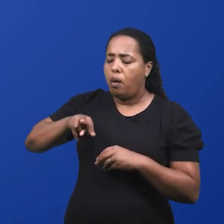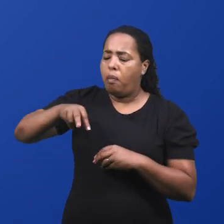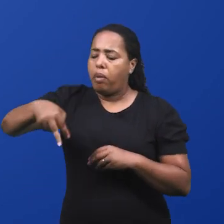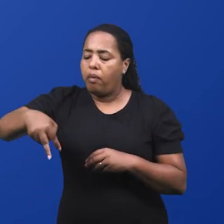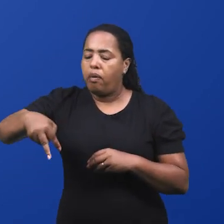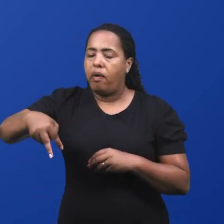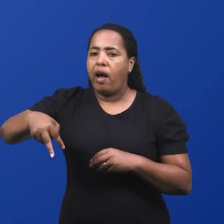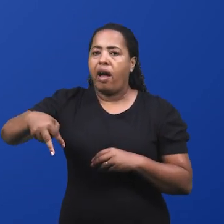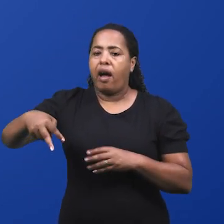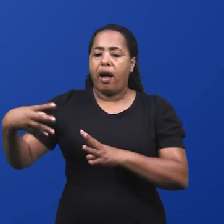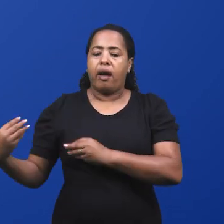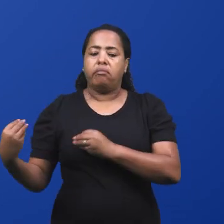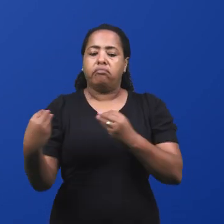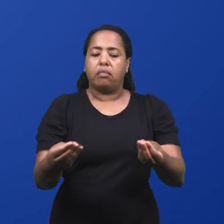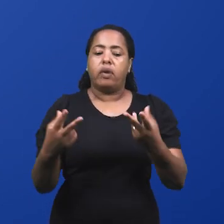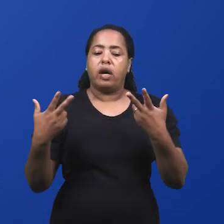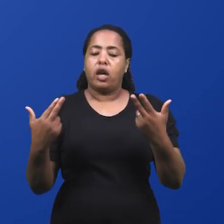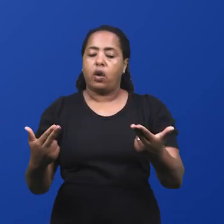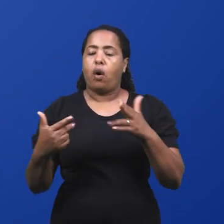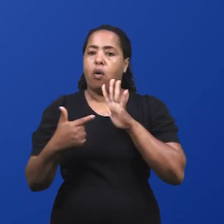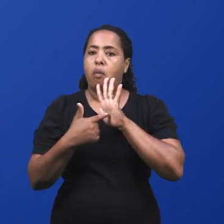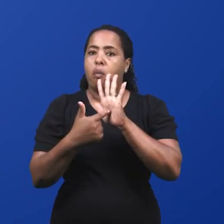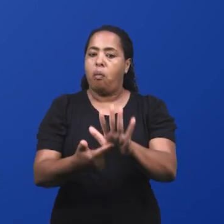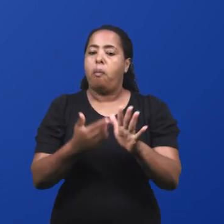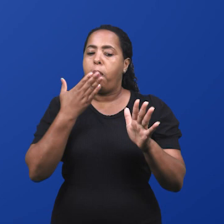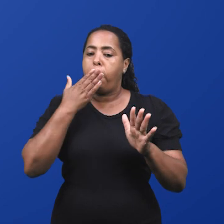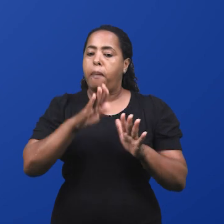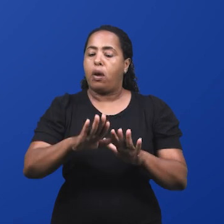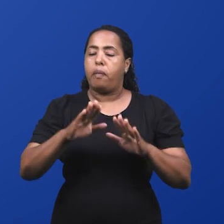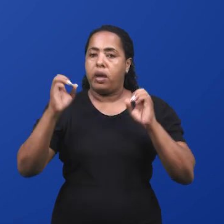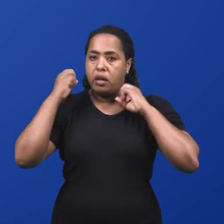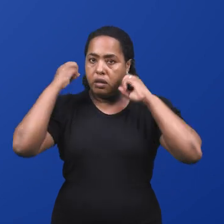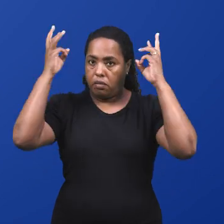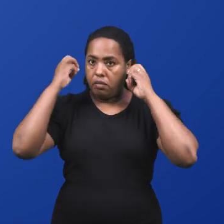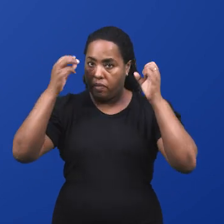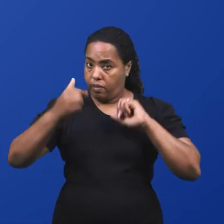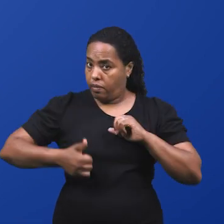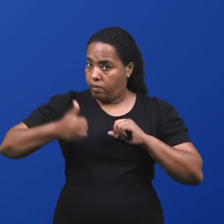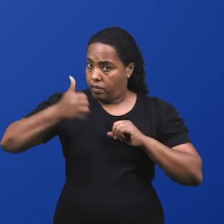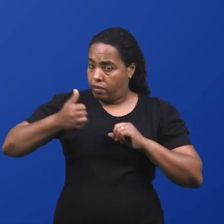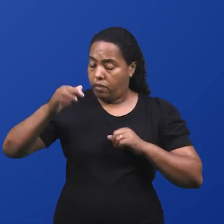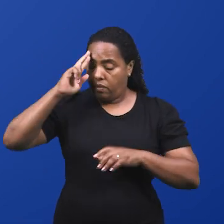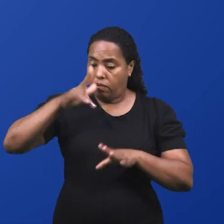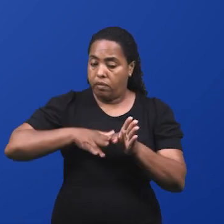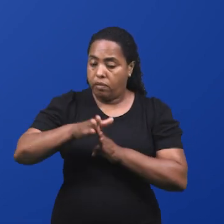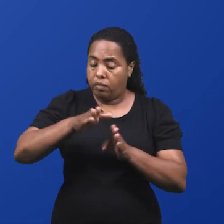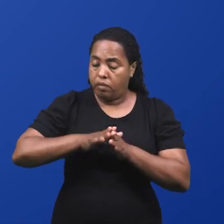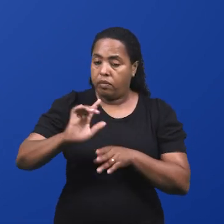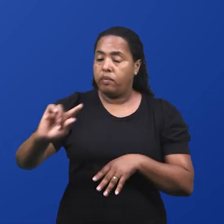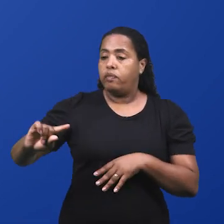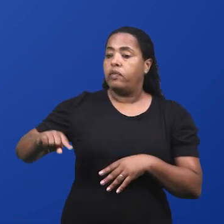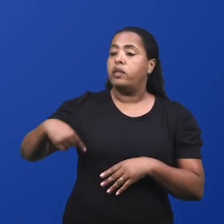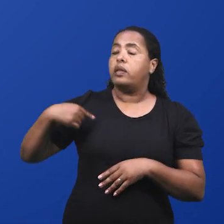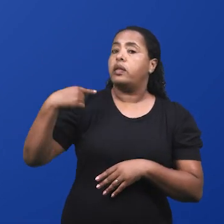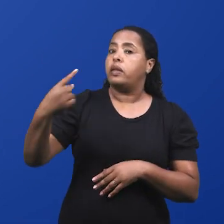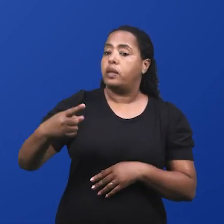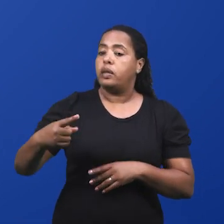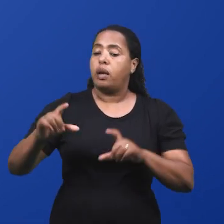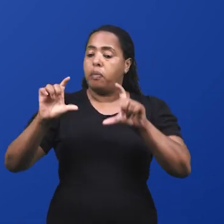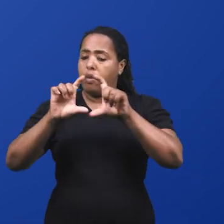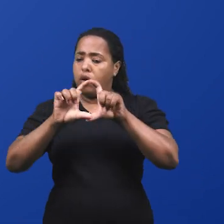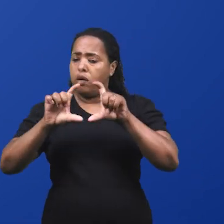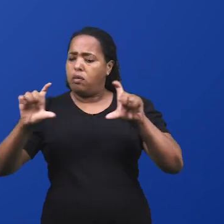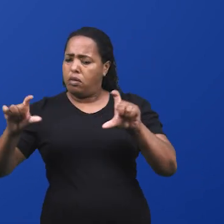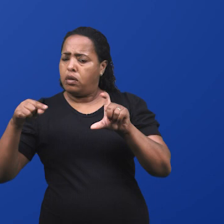vosso pé, vô-lo tenho dado, como eu disse a Moisés. Então, primeiro o Senhor deu uma recomendação e só depois que veio